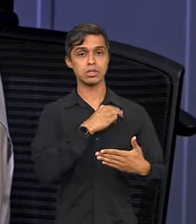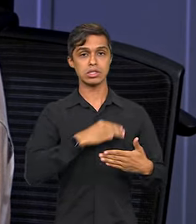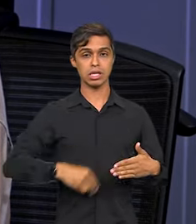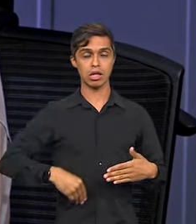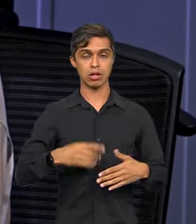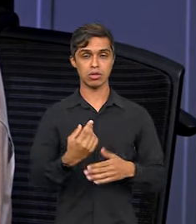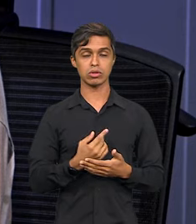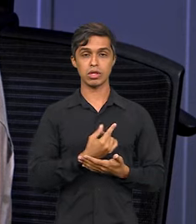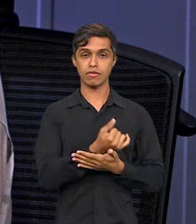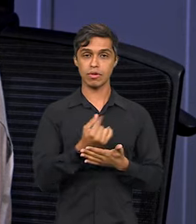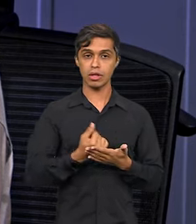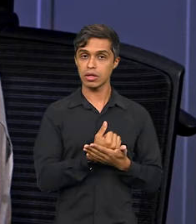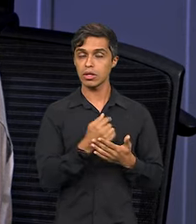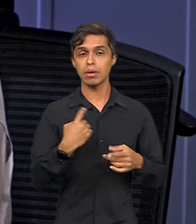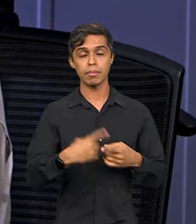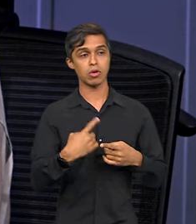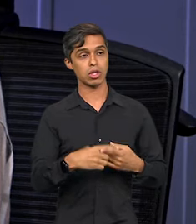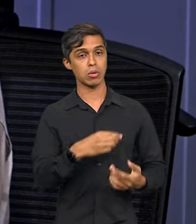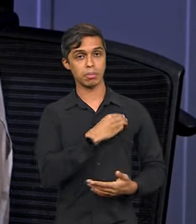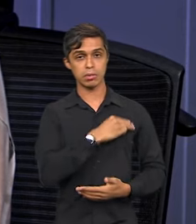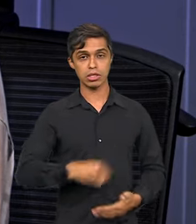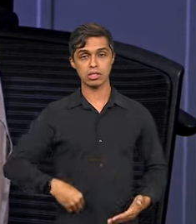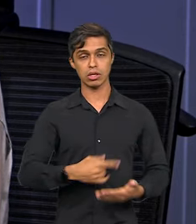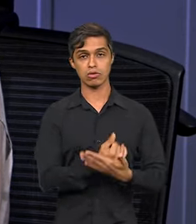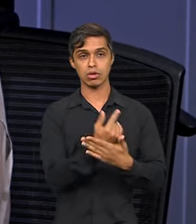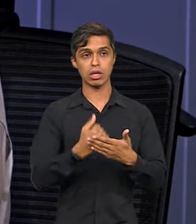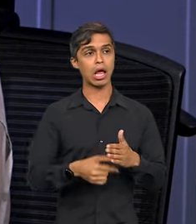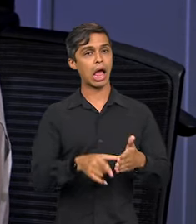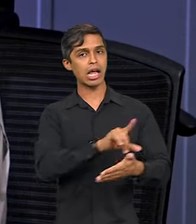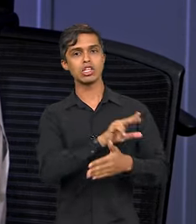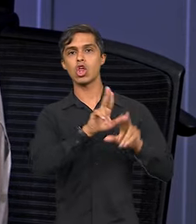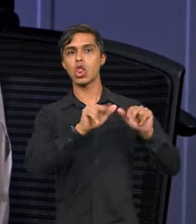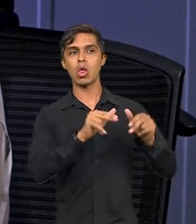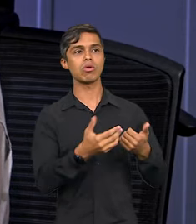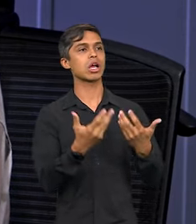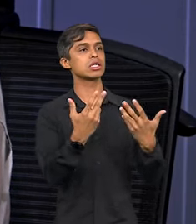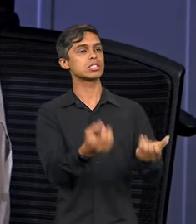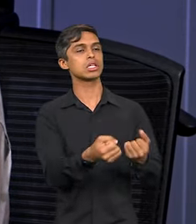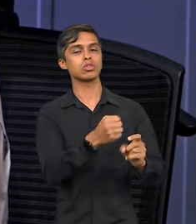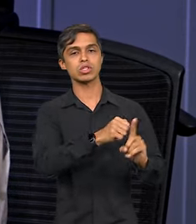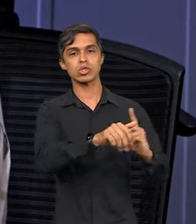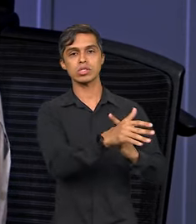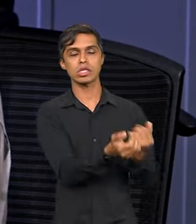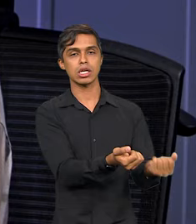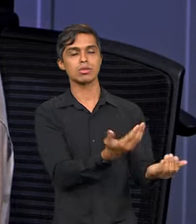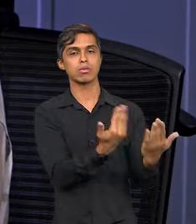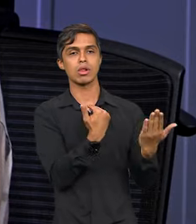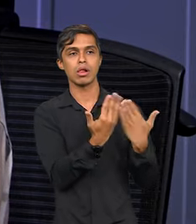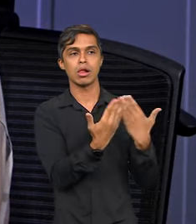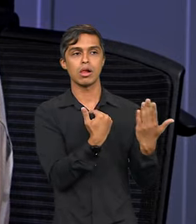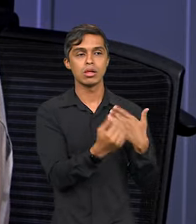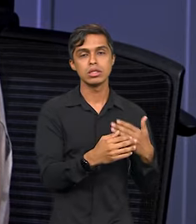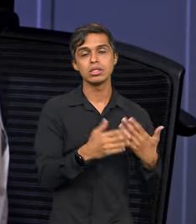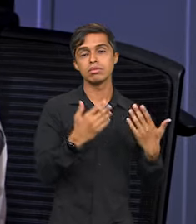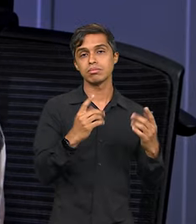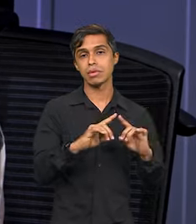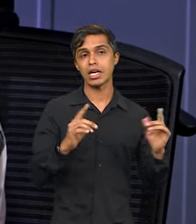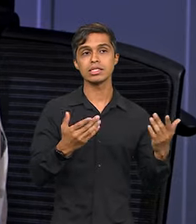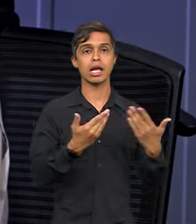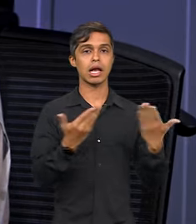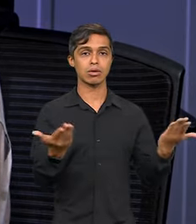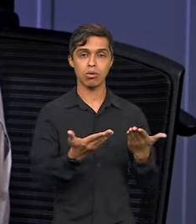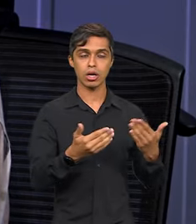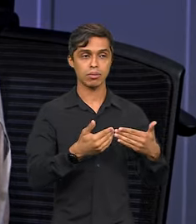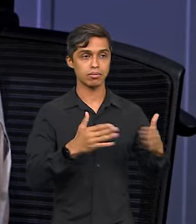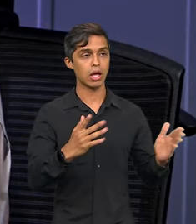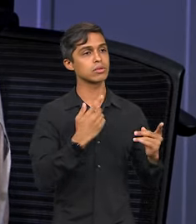que é uma grande novidade porque o ministério da fazenda nunca Dantes na história desse país tinha aberto pra sociedade e resolveu eh abrir